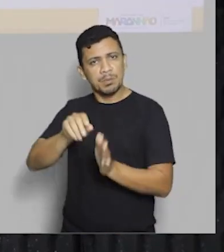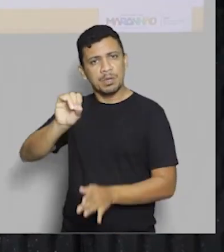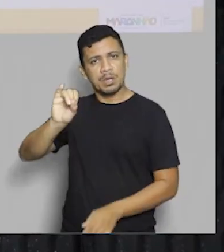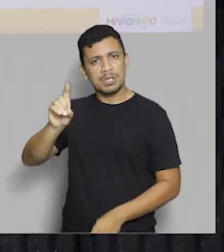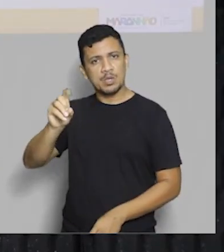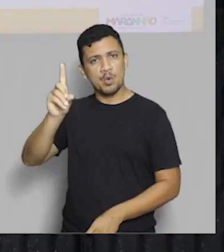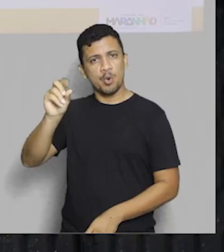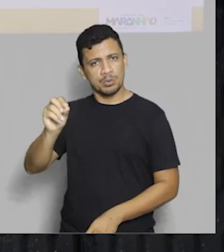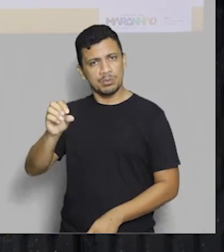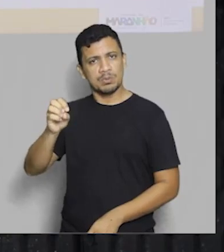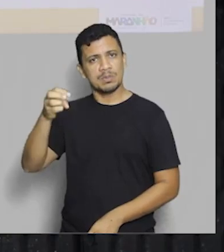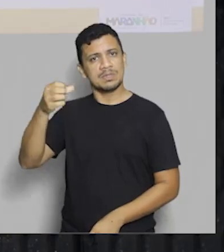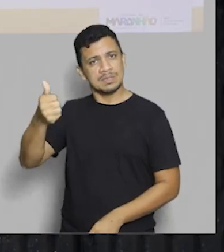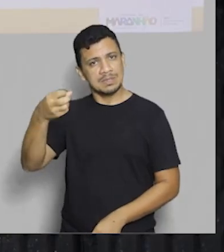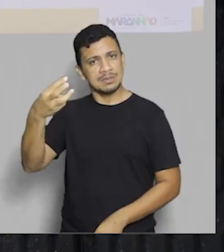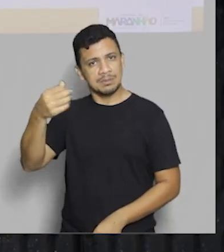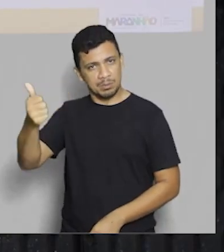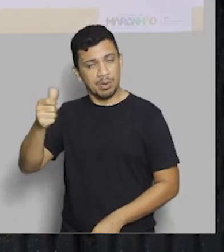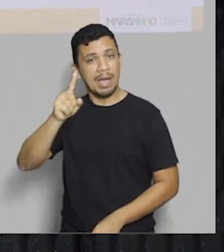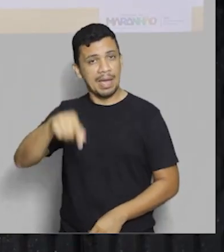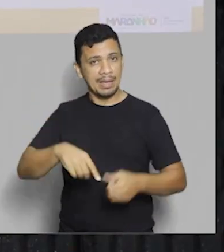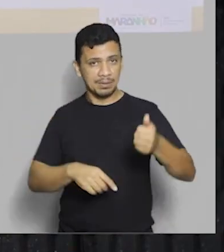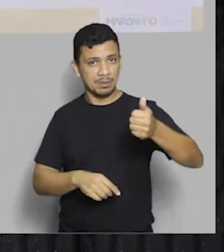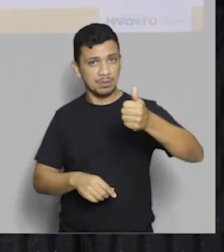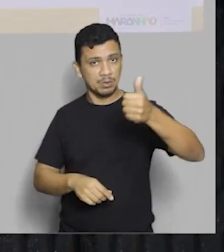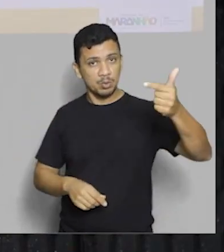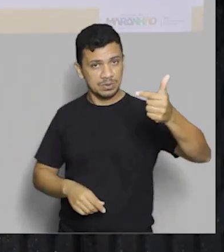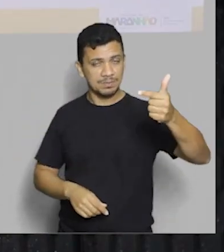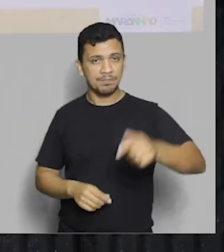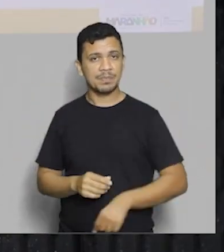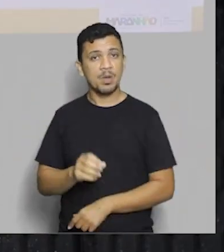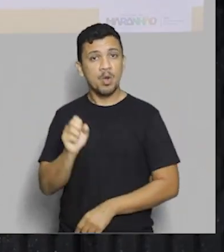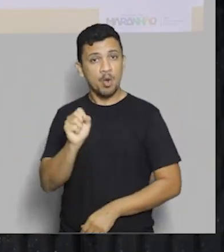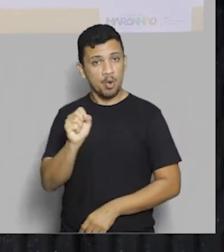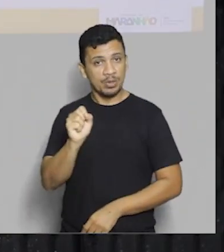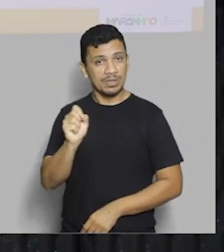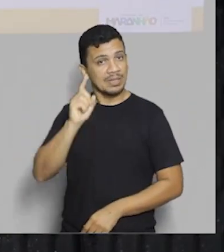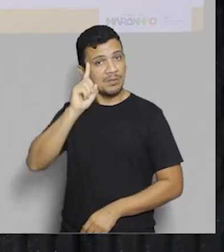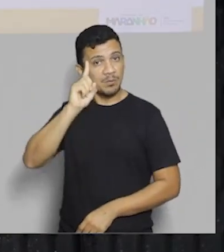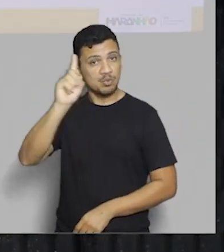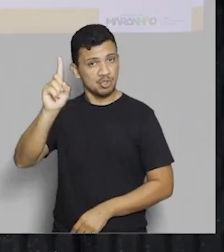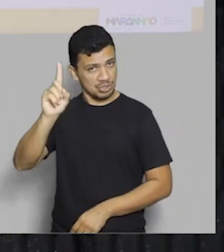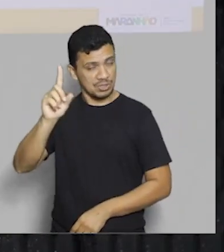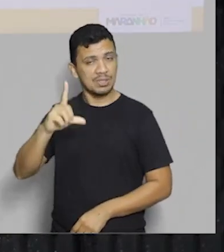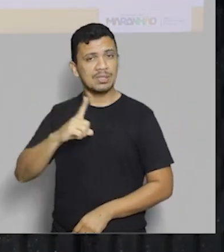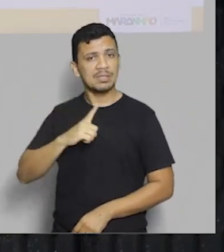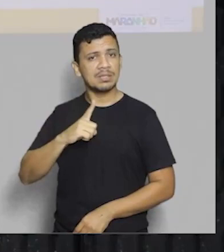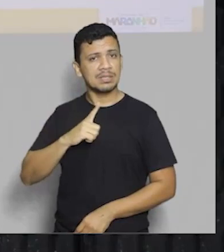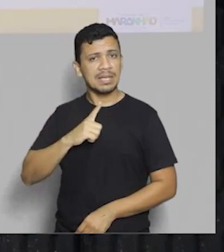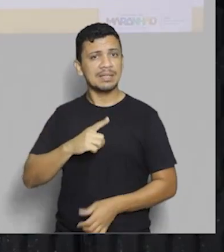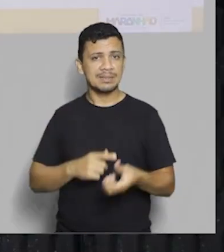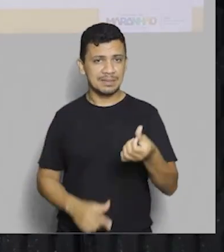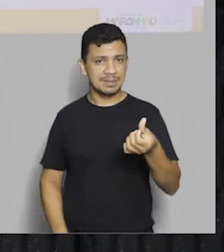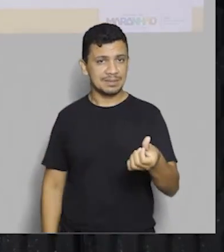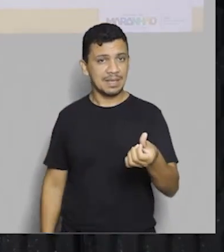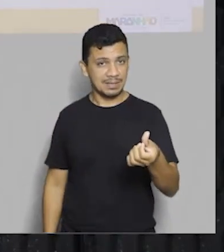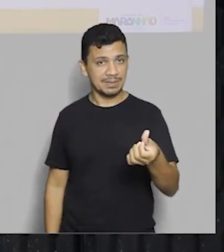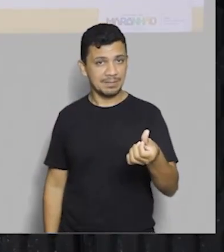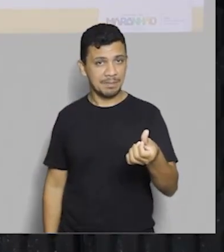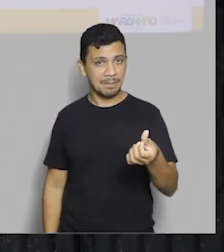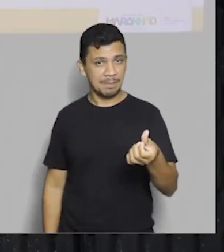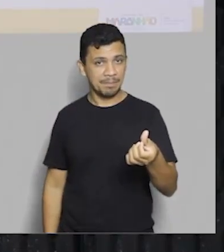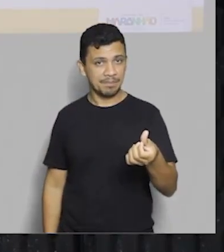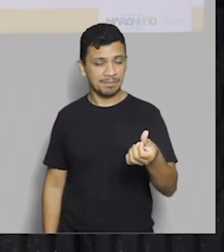é 12 microgramas. No oitavo dia, nós vamos ter o valor de 6.